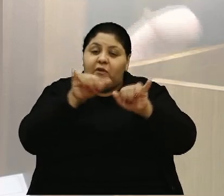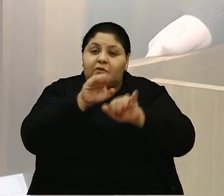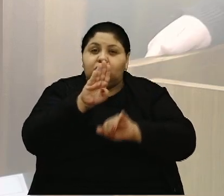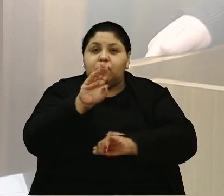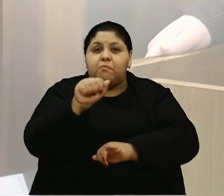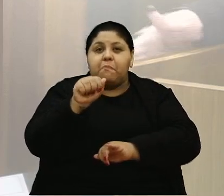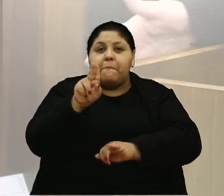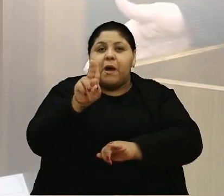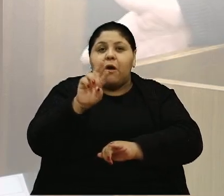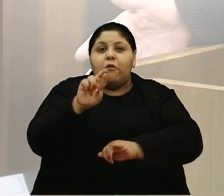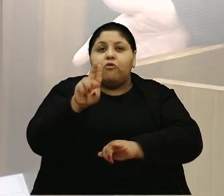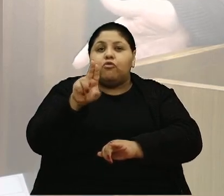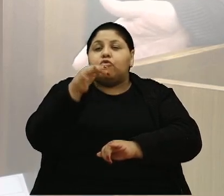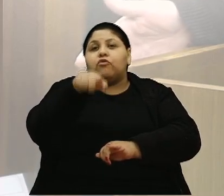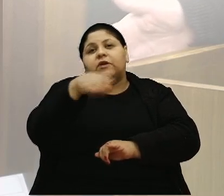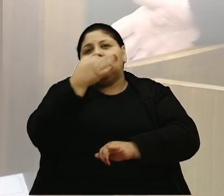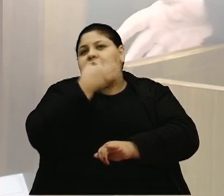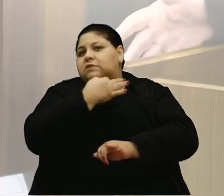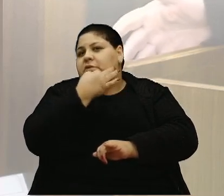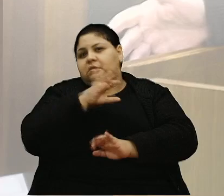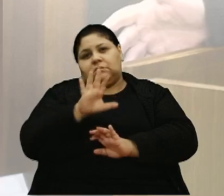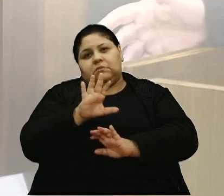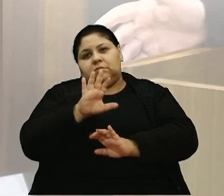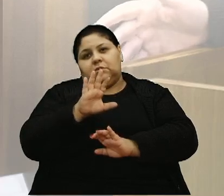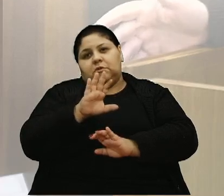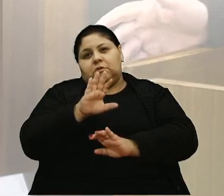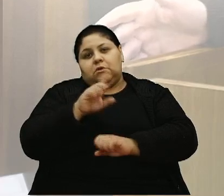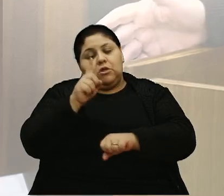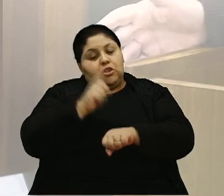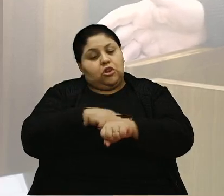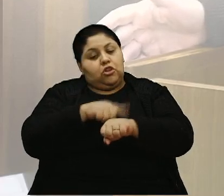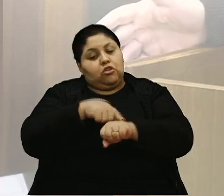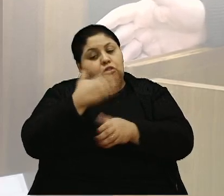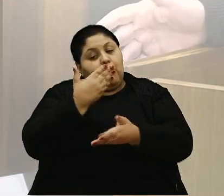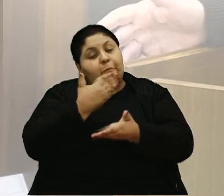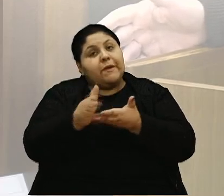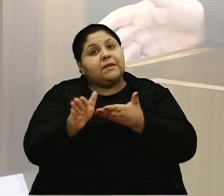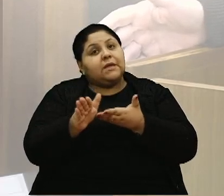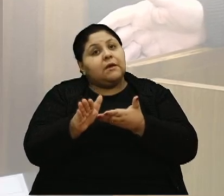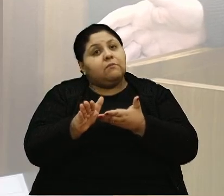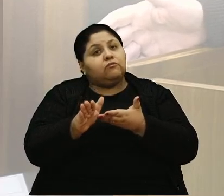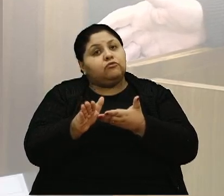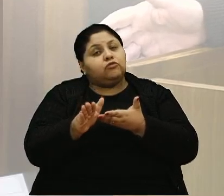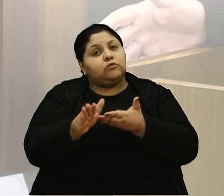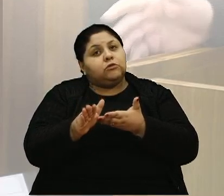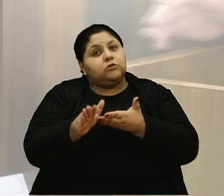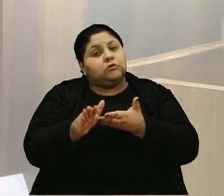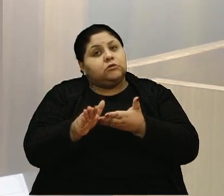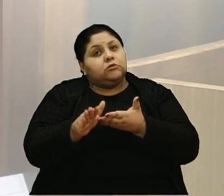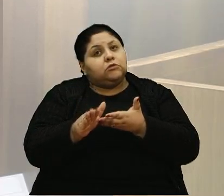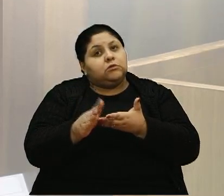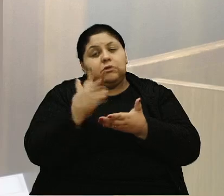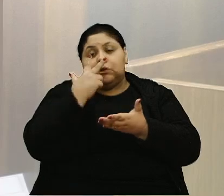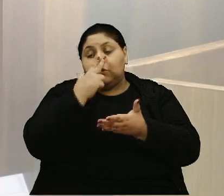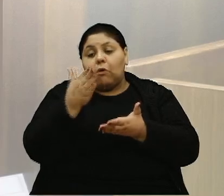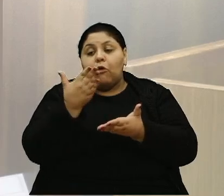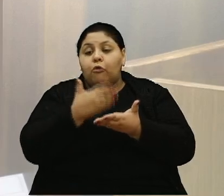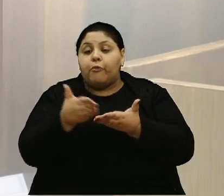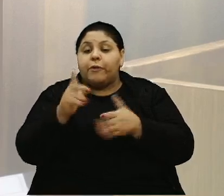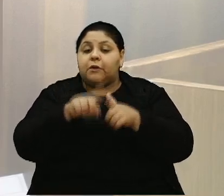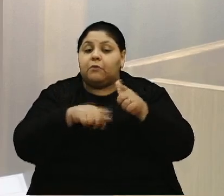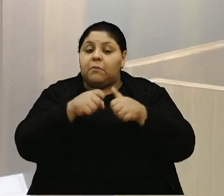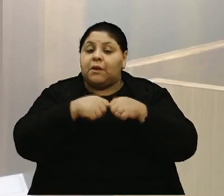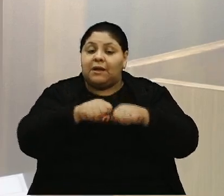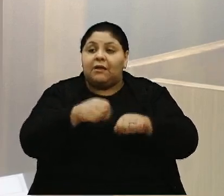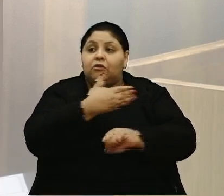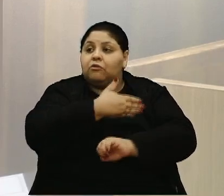Caxias. Está mais do que na hora de nós não perdermos o trem da história, como estamos perdendo do mercado público e outras coisas que não